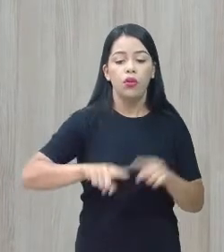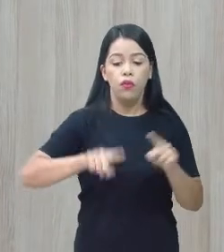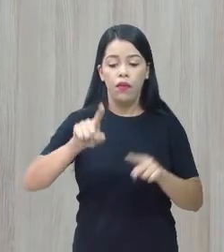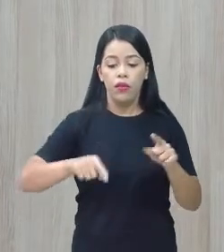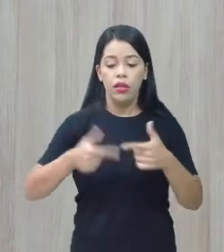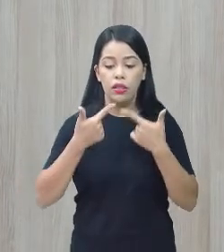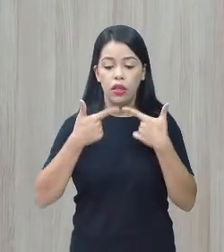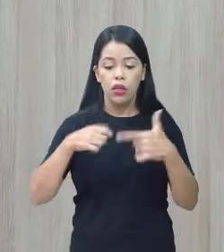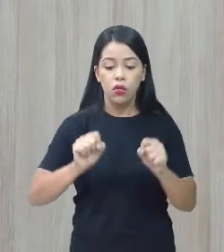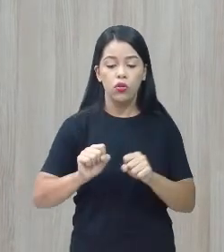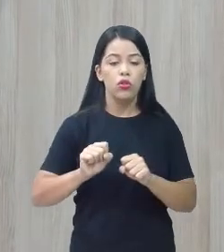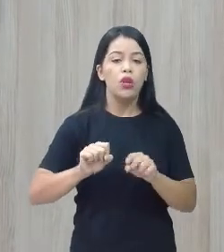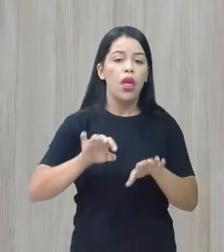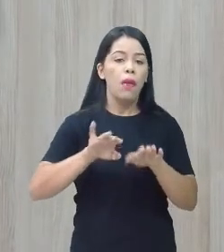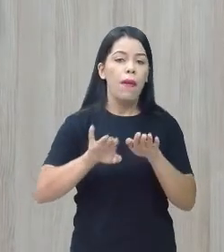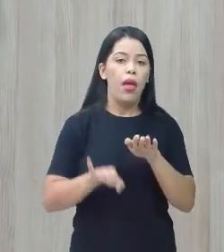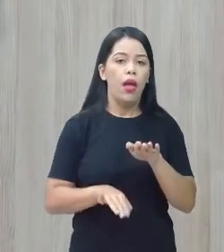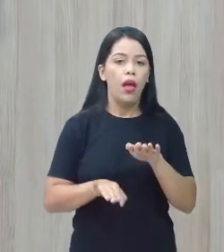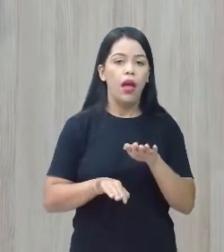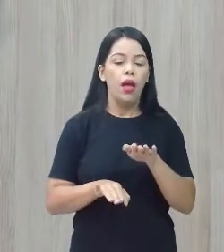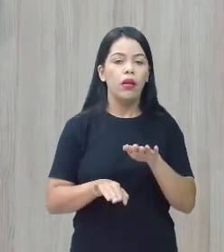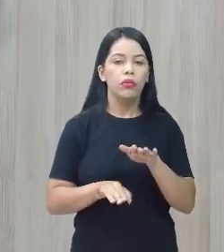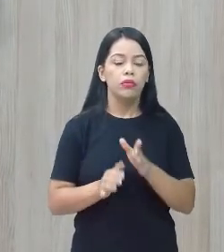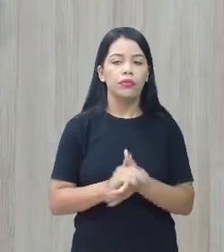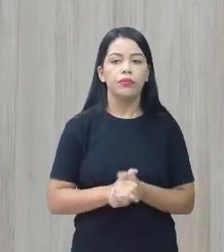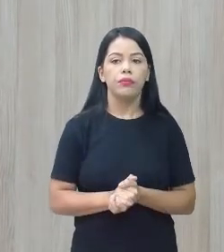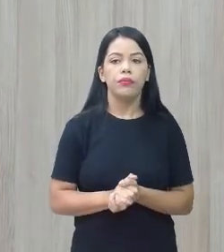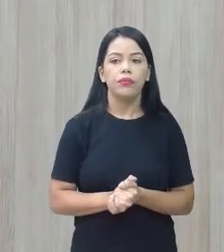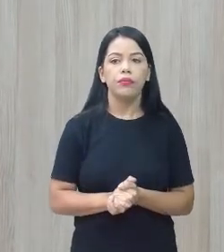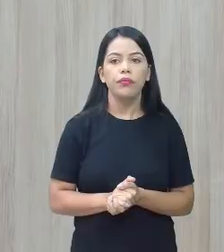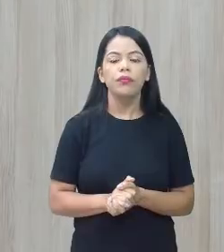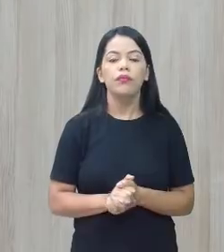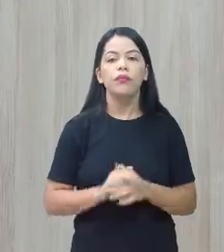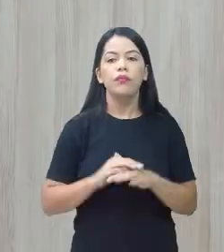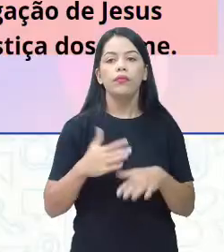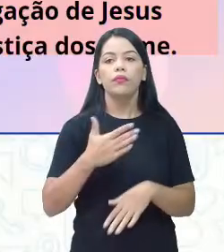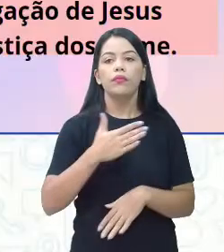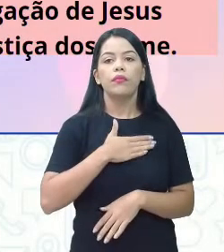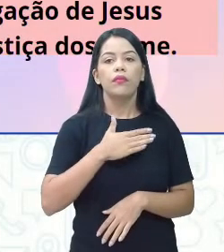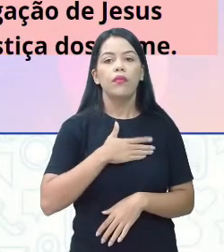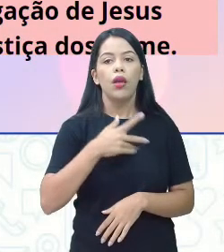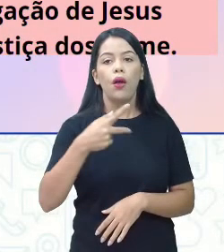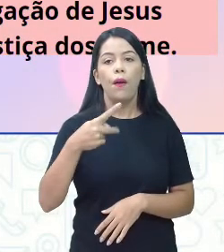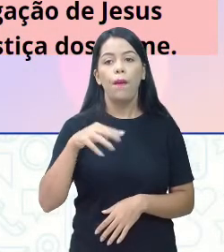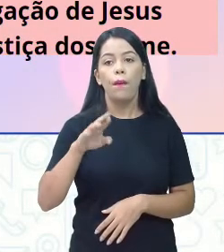menos prestigiada. Quando a gente volta aqui, ó, meu professor,